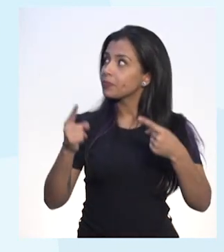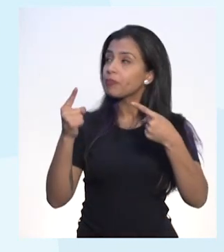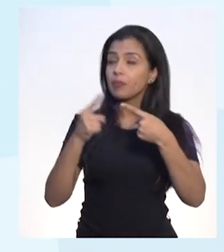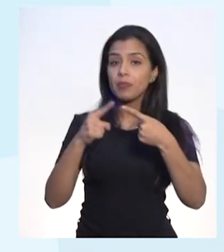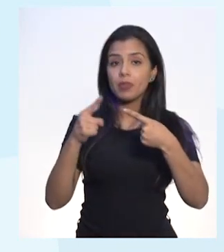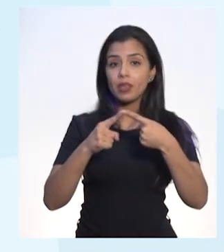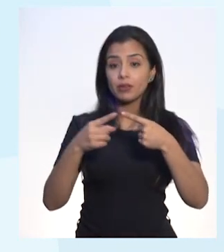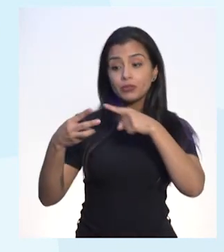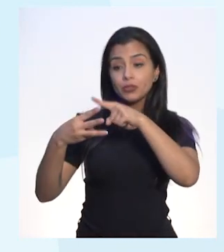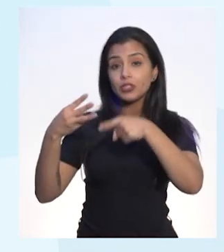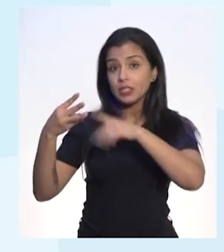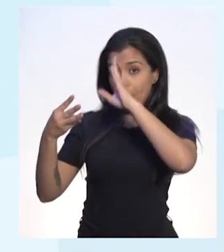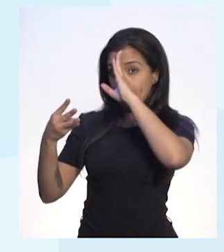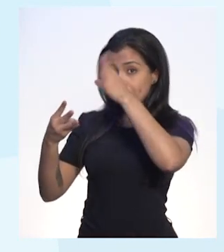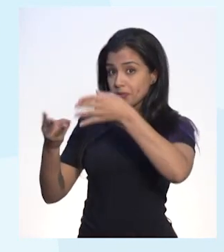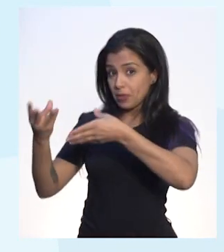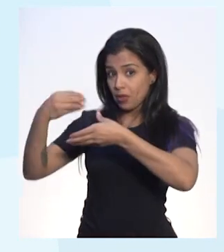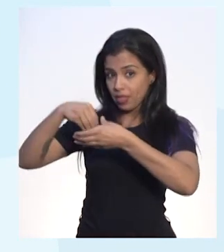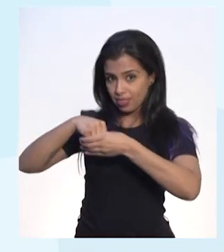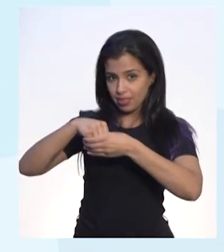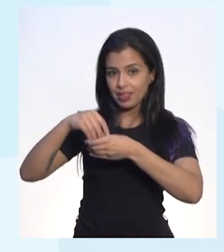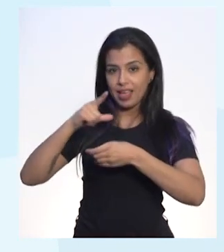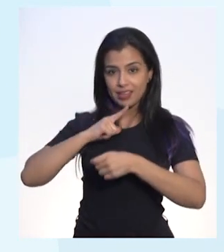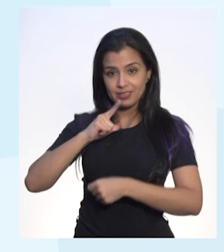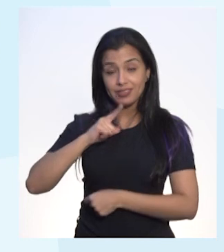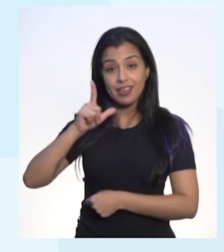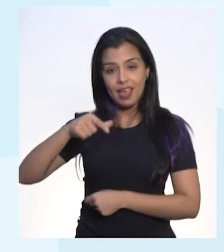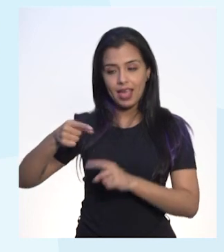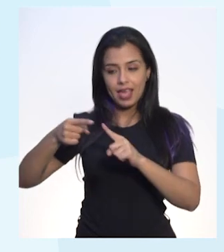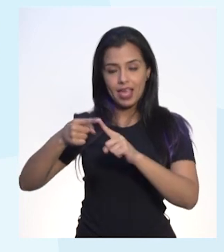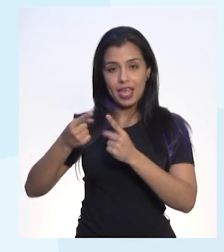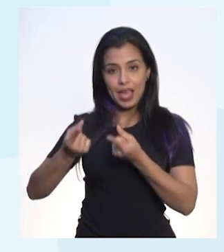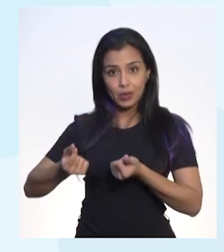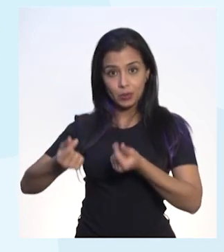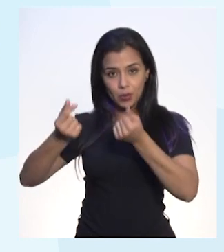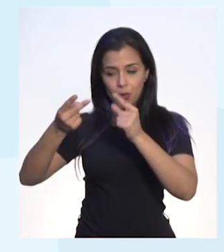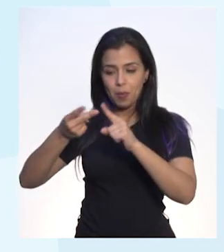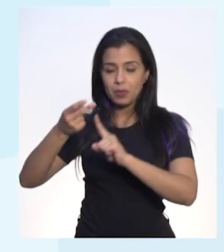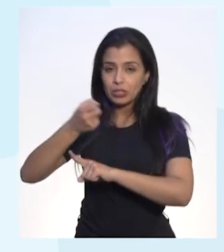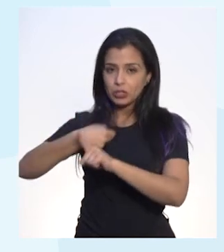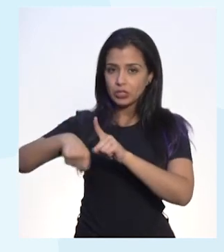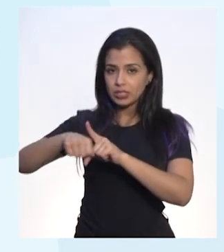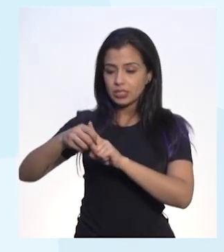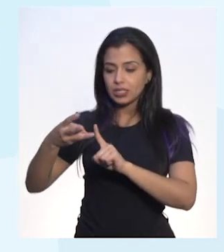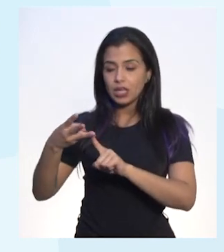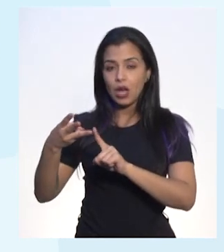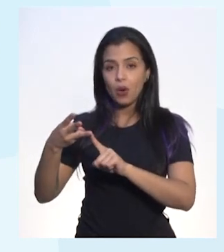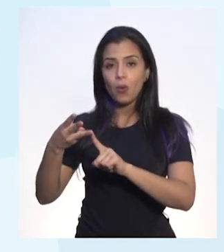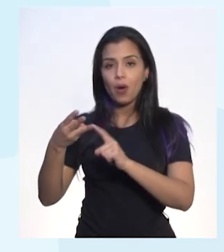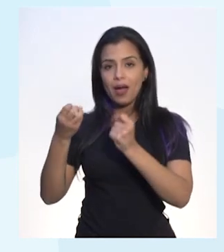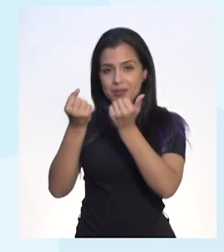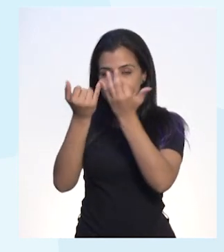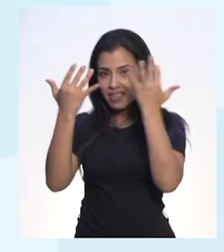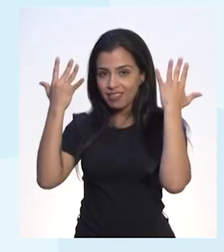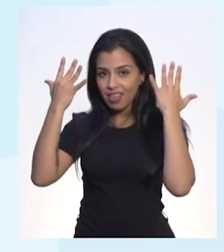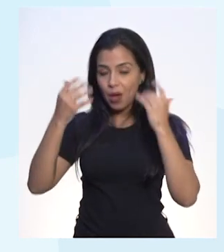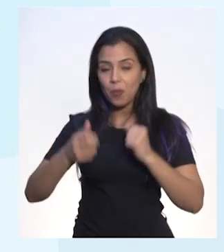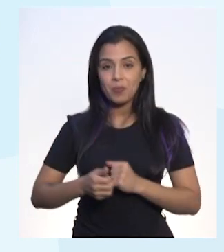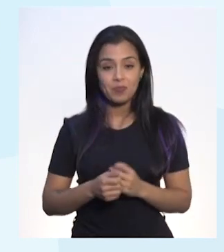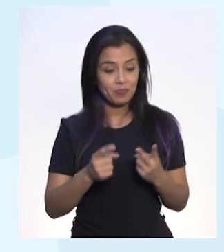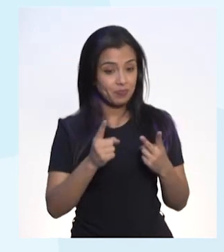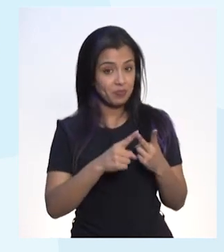os 3 elementos, como os professores responderam, econômico, social e ambiental. E a segunda aí, que não teve